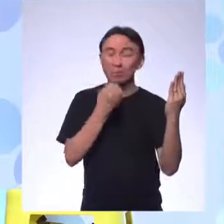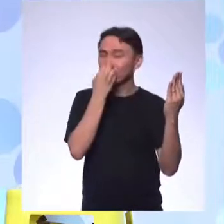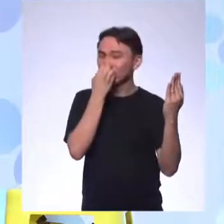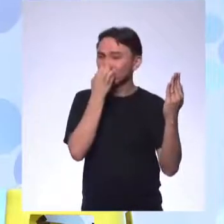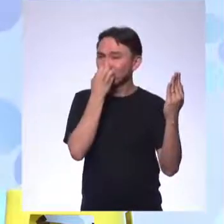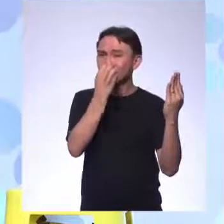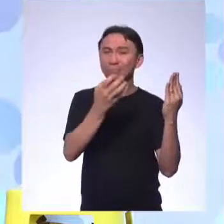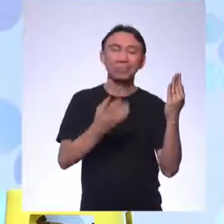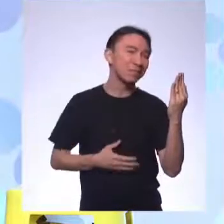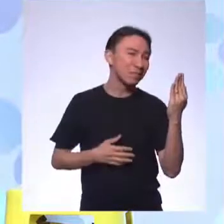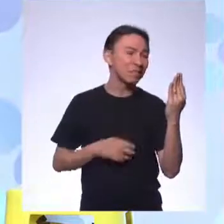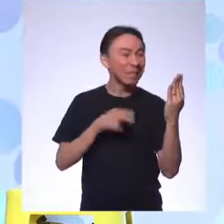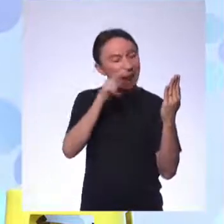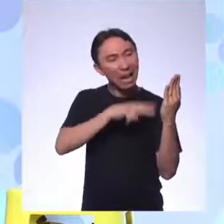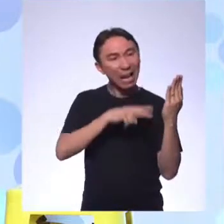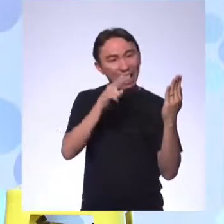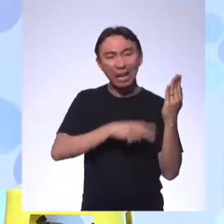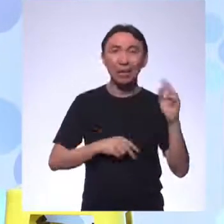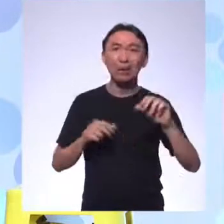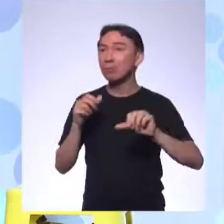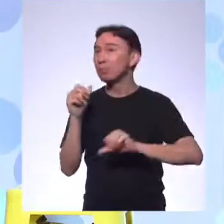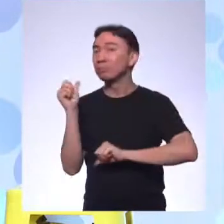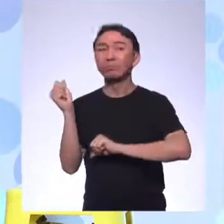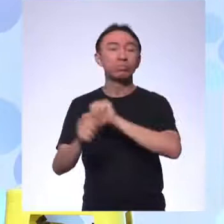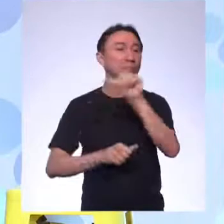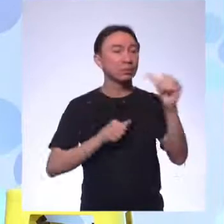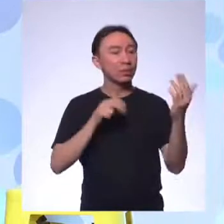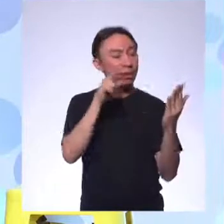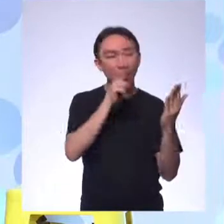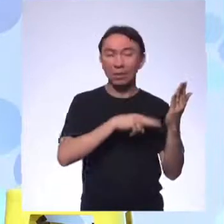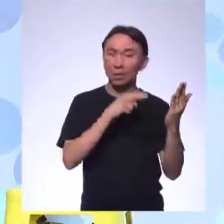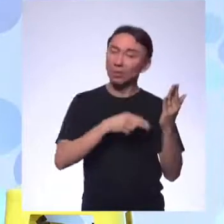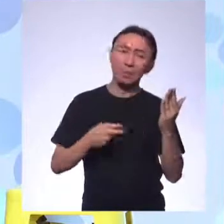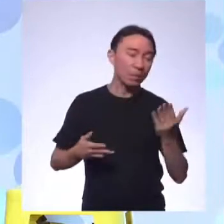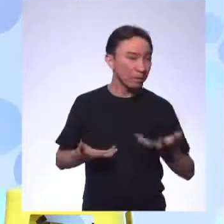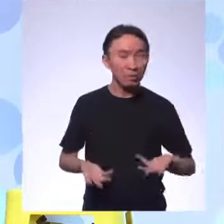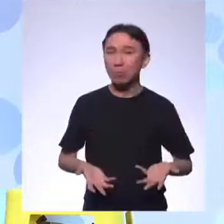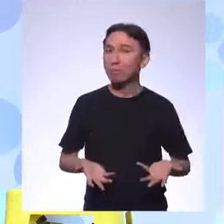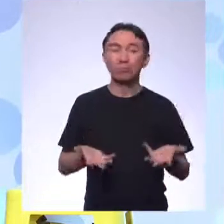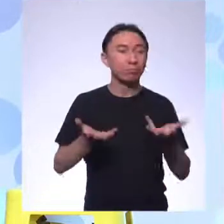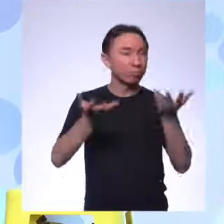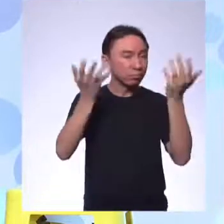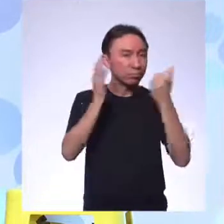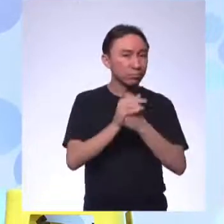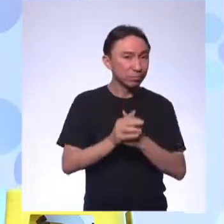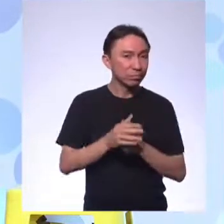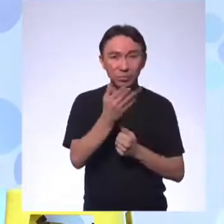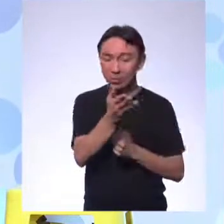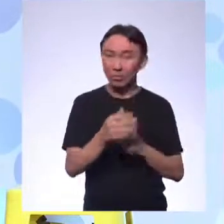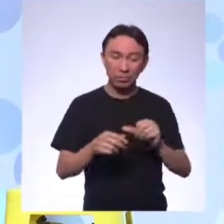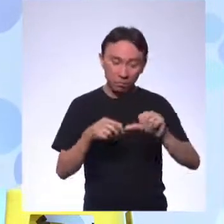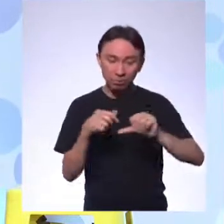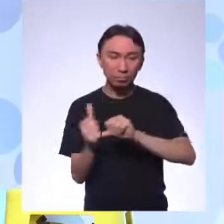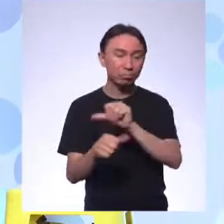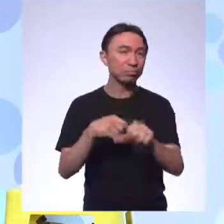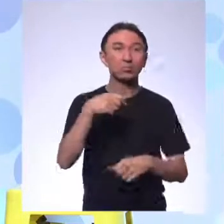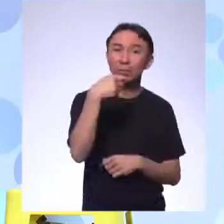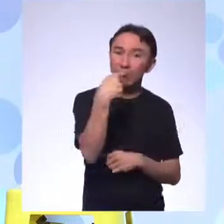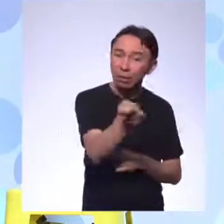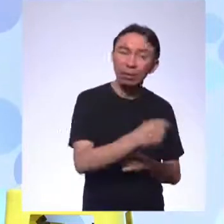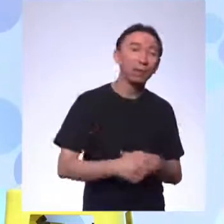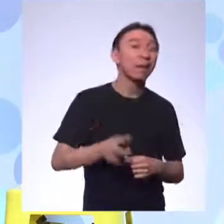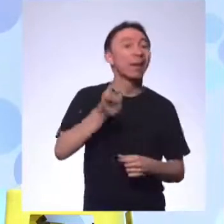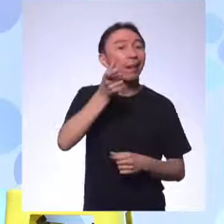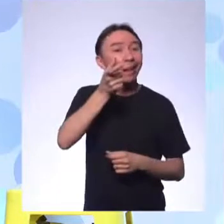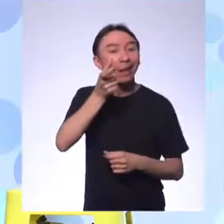Ler transforma, ler renova. Você se torna, no mínimo, uma pessoa mais interessante. Um papo bom, um papo